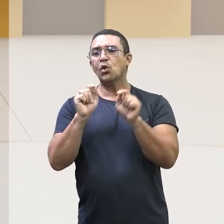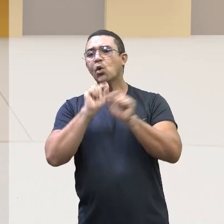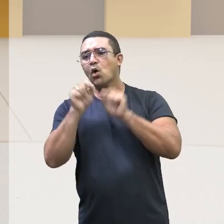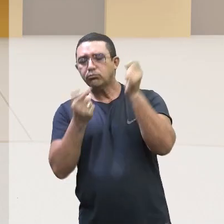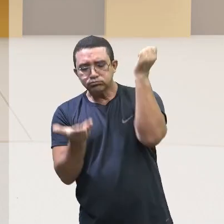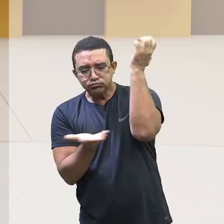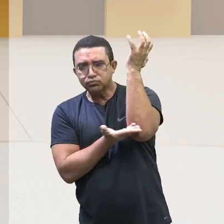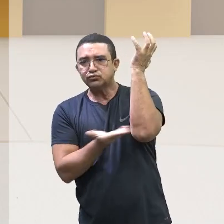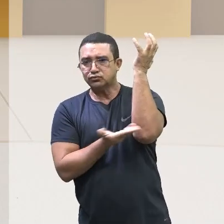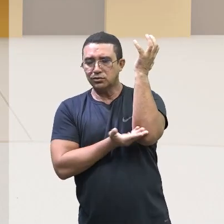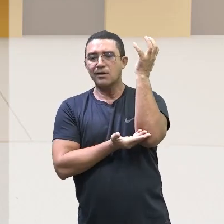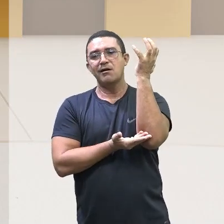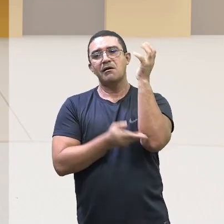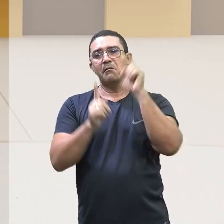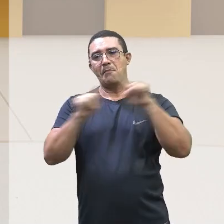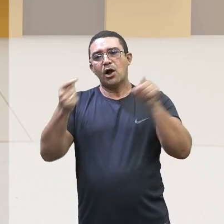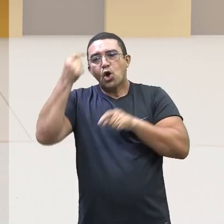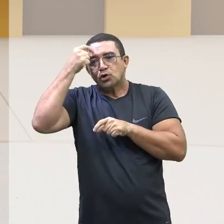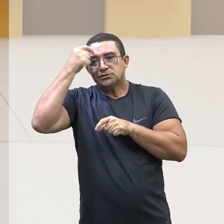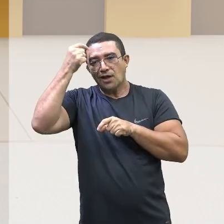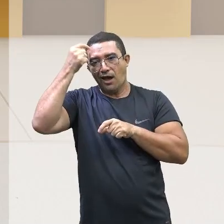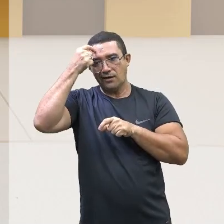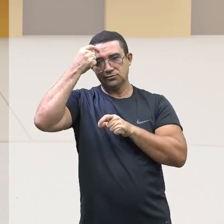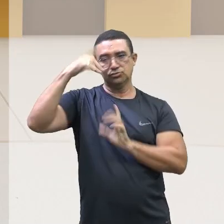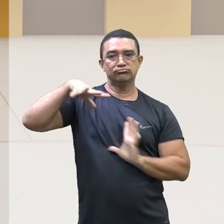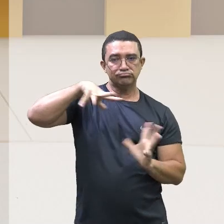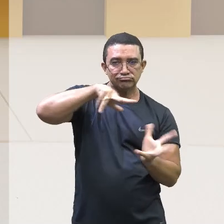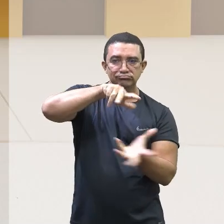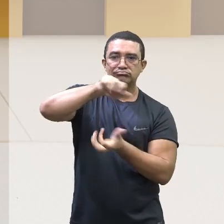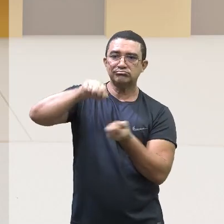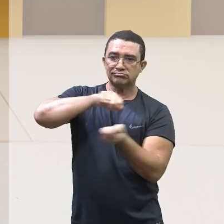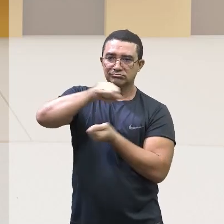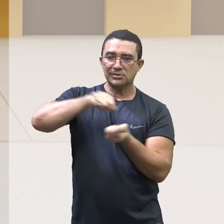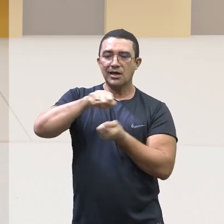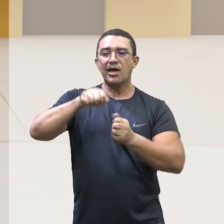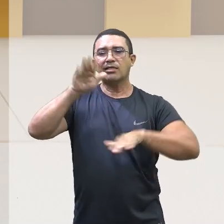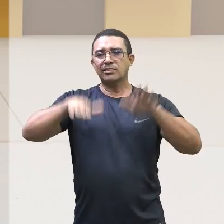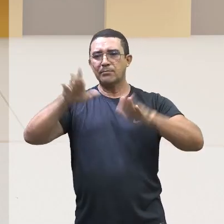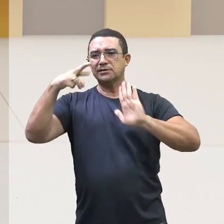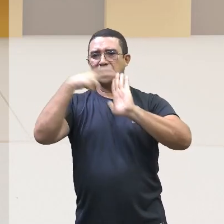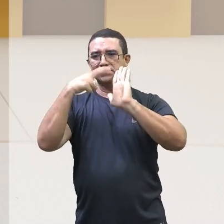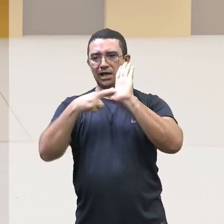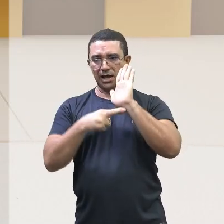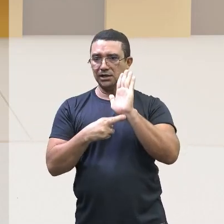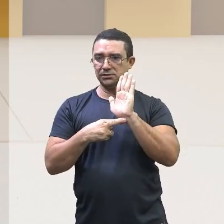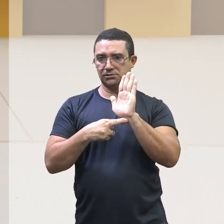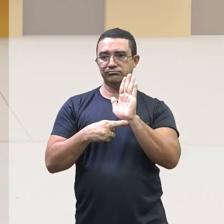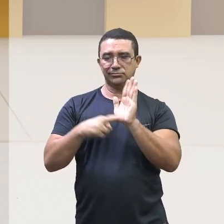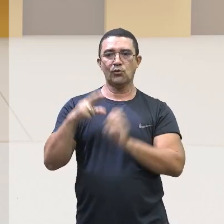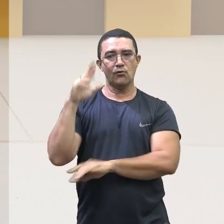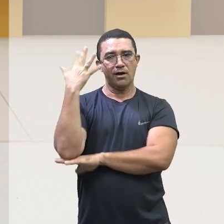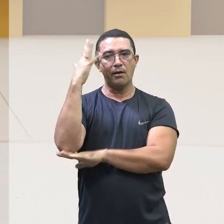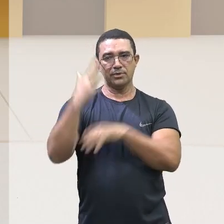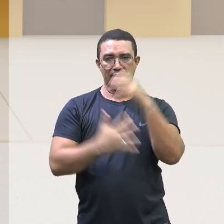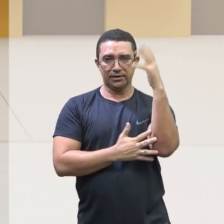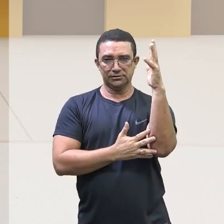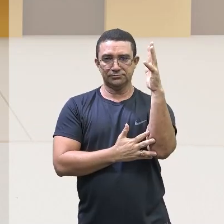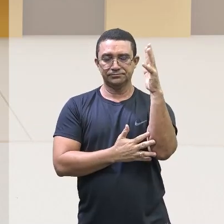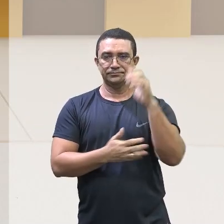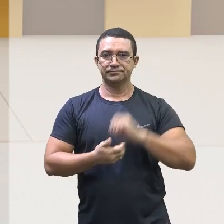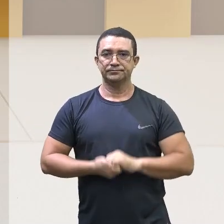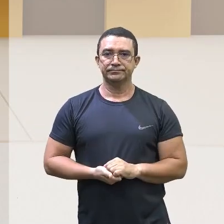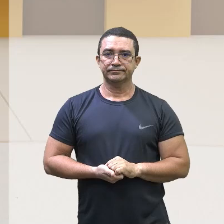que a exploração seja feita de acordo com as regulamentações ambientais. Assim como a professora Simone falou aqui, ó, né?